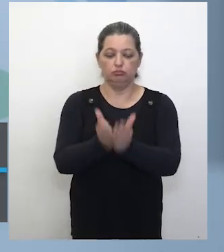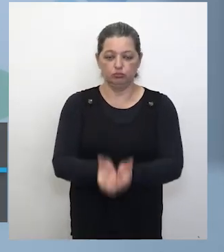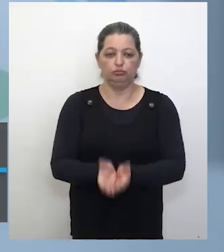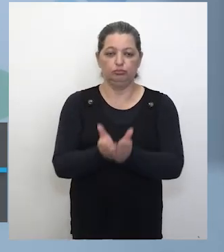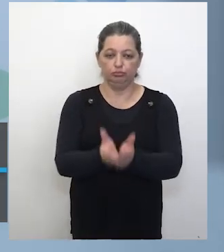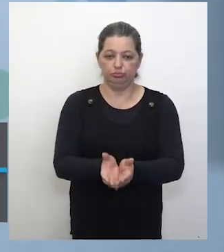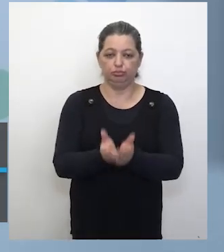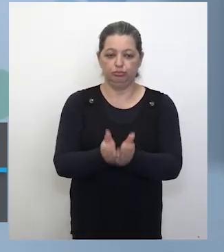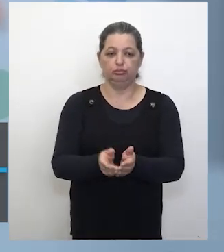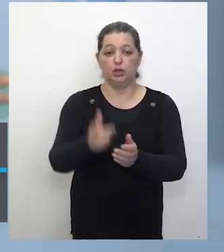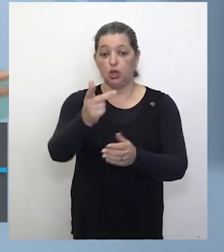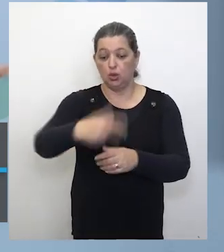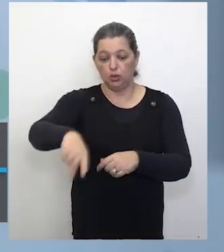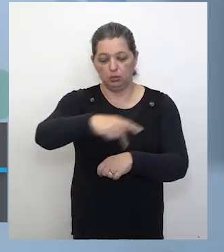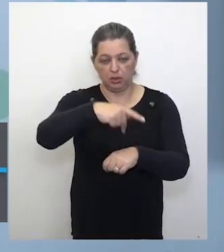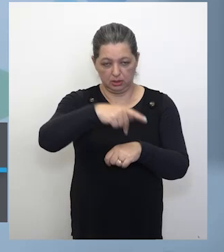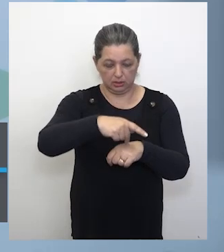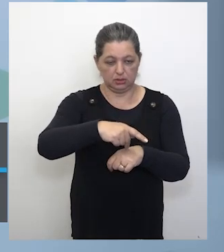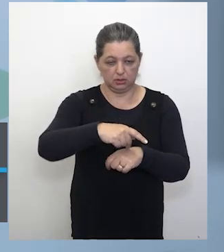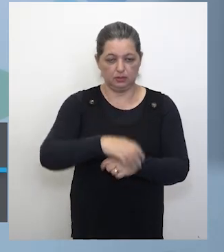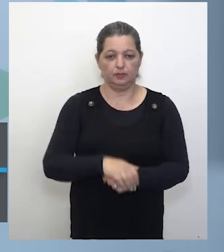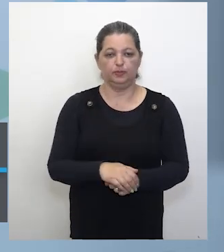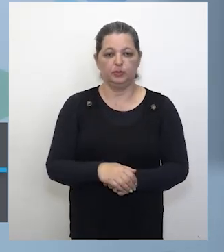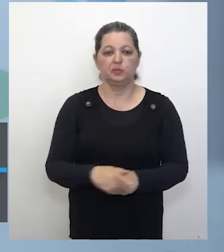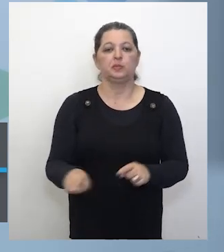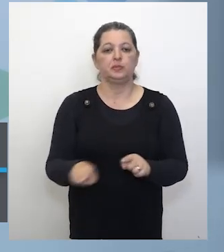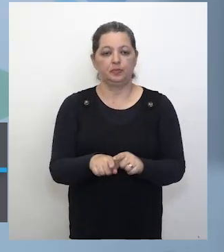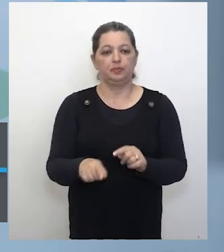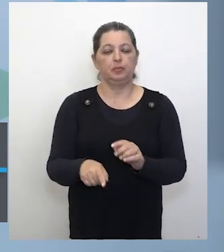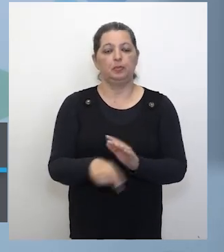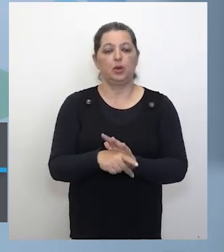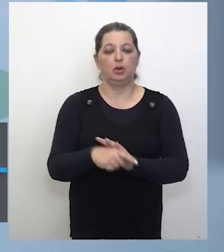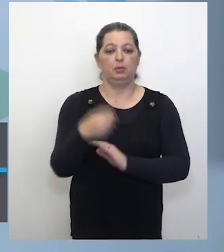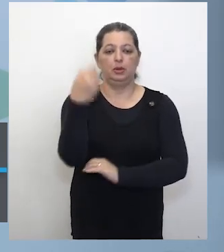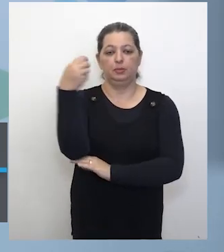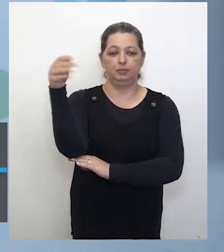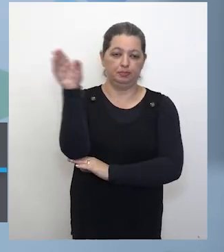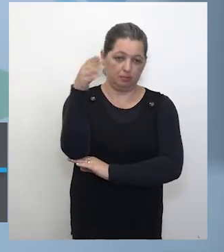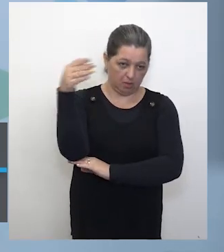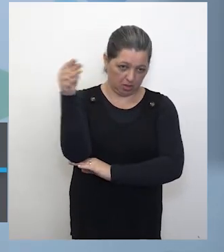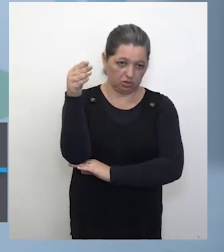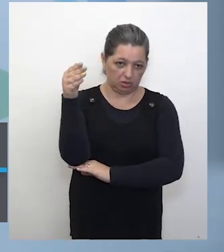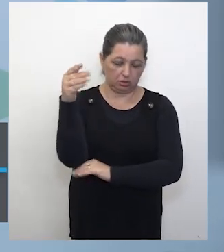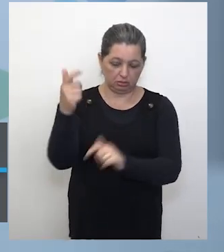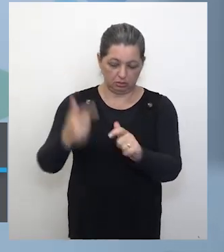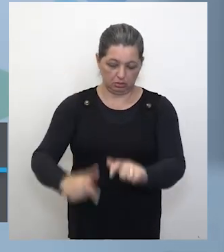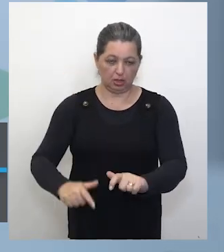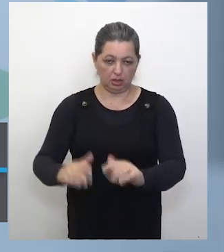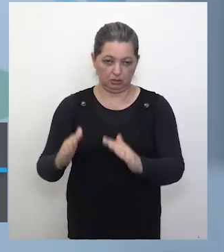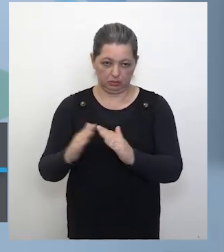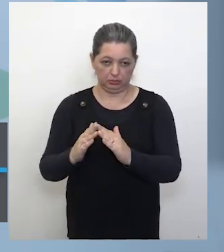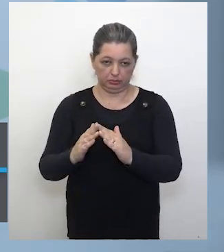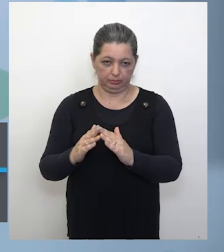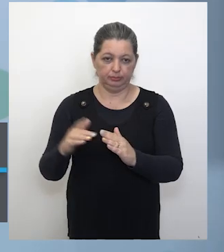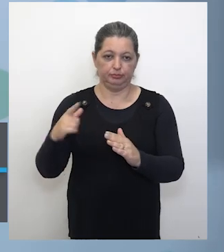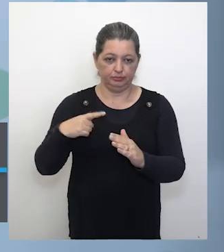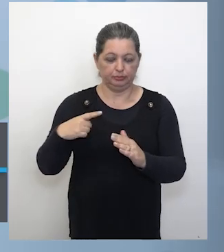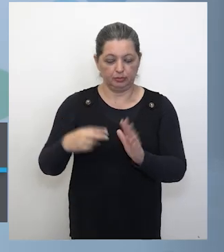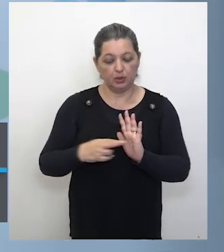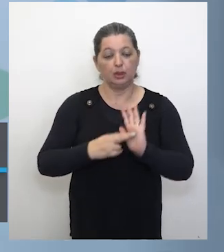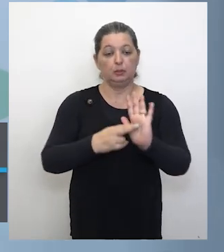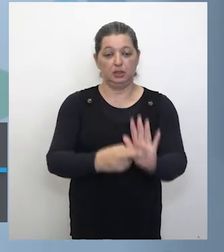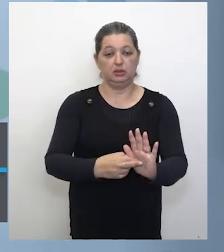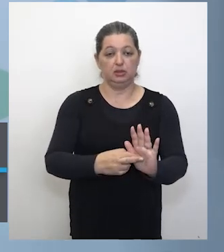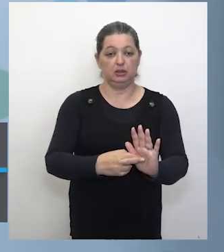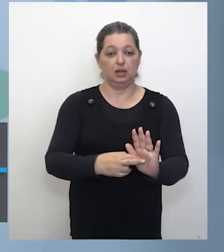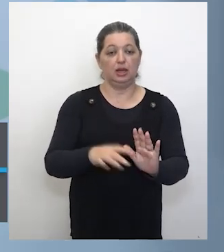estrangeiras. As embaixadas são territórios do país que essas embaixadas representam. Tanto